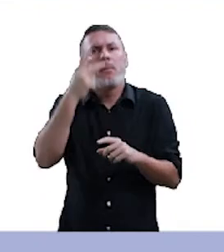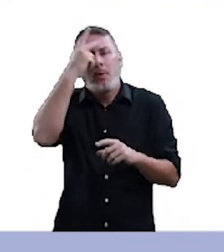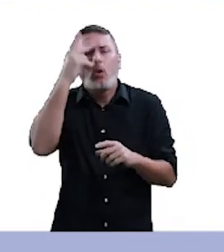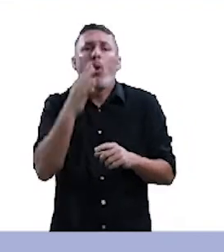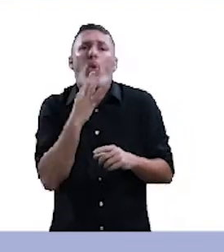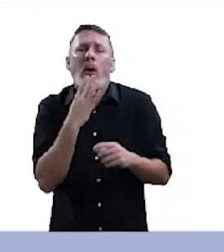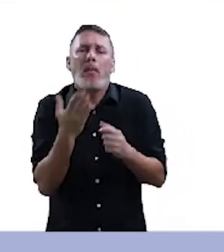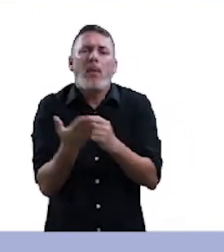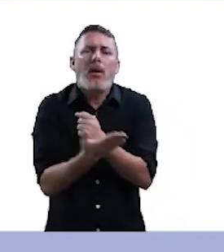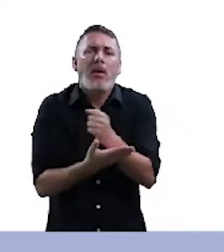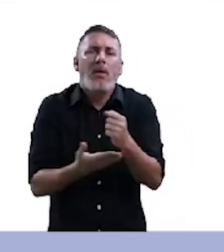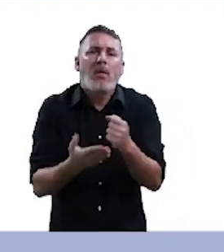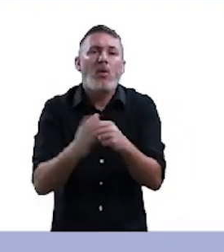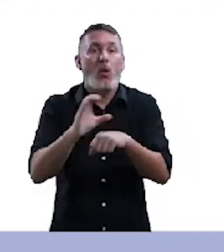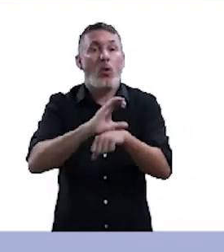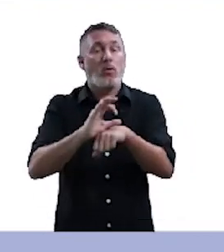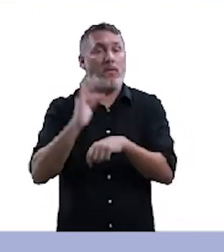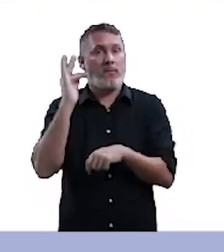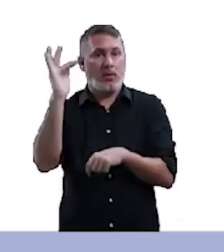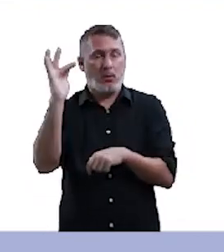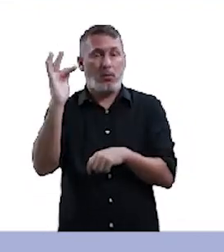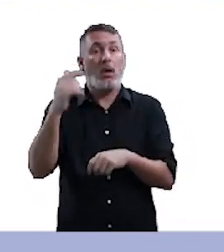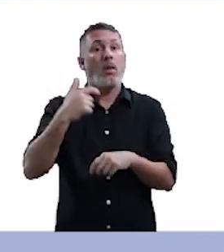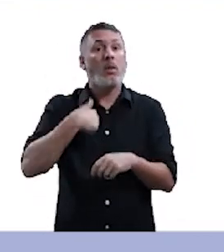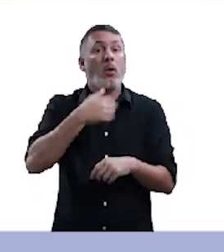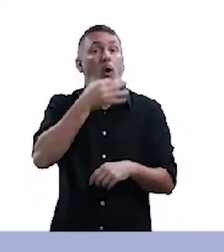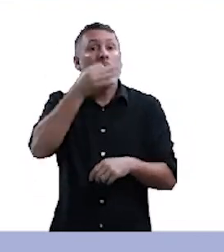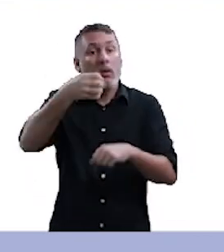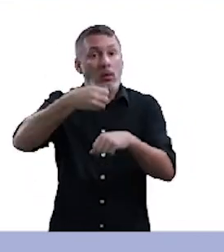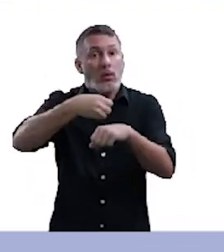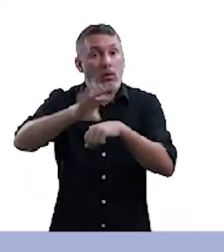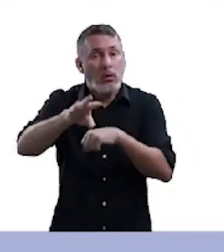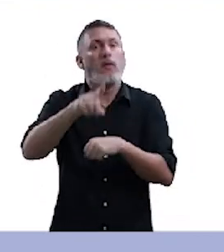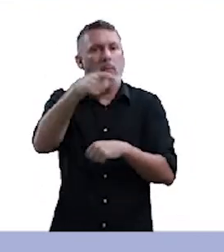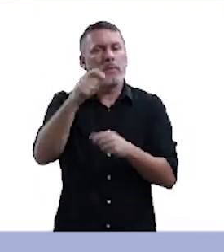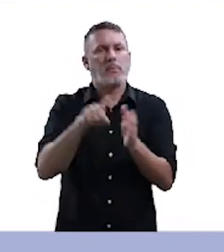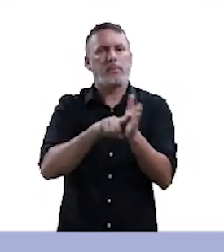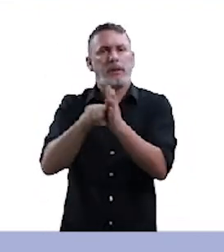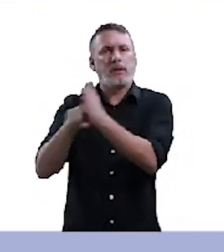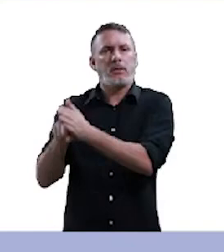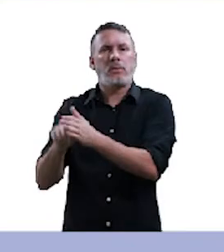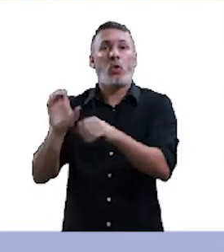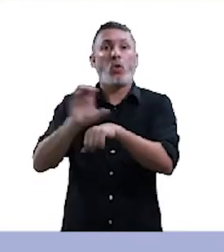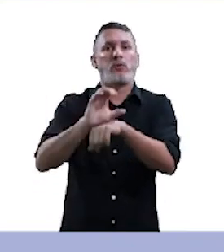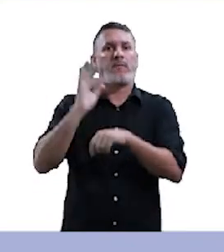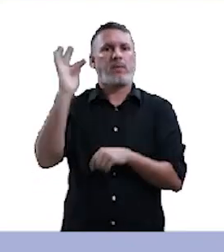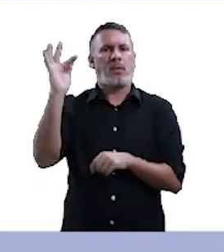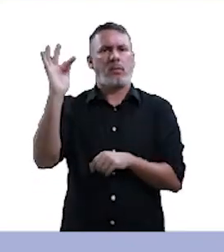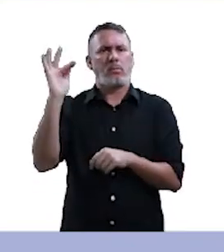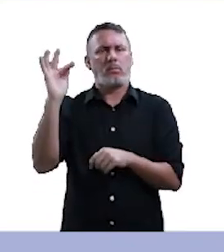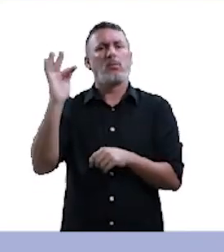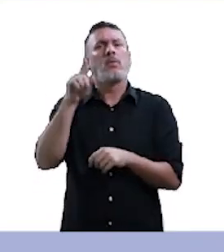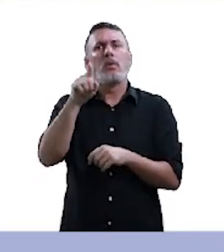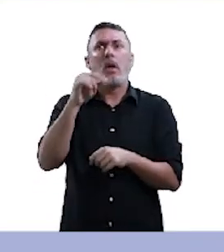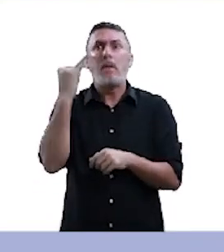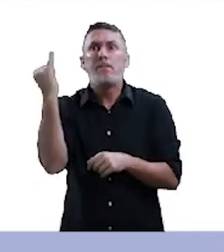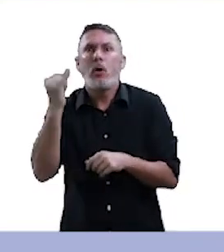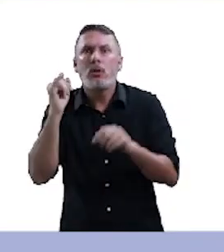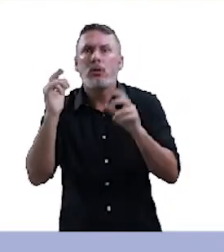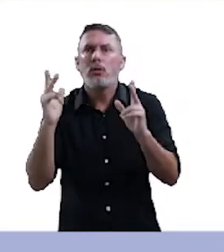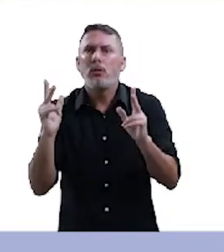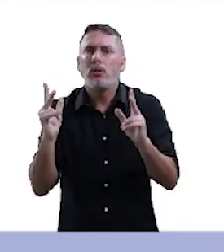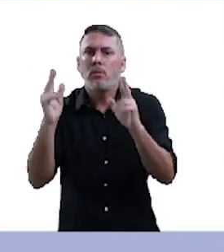de uma base. Então, a dica que eu dou a vocês de atividade é pesquisar sobre a Constituição Federal. Fazer anotações sobre